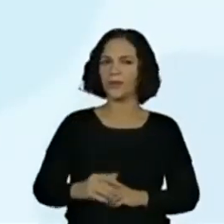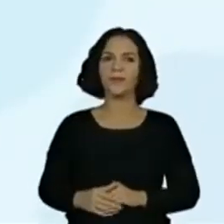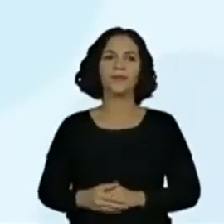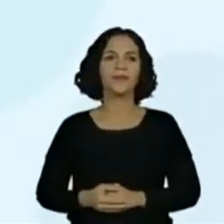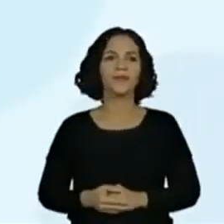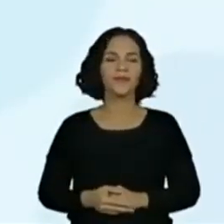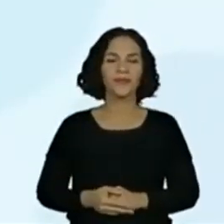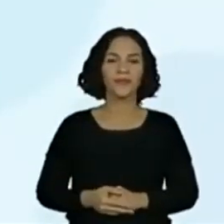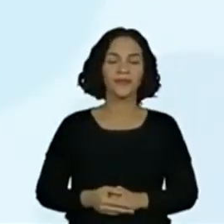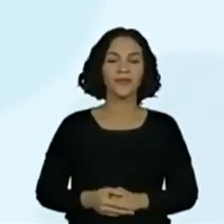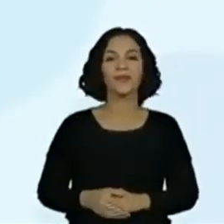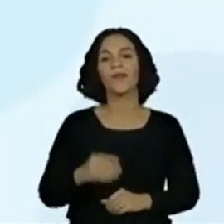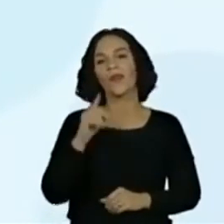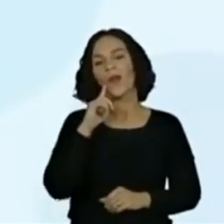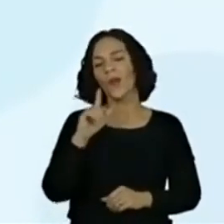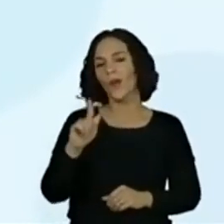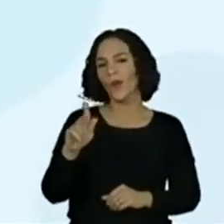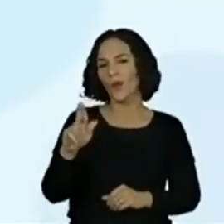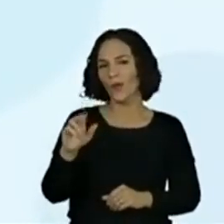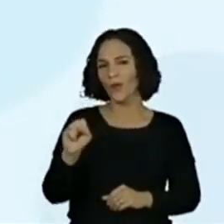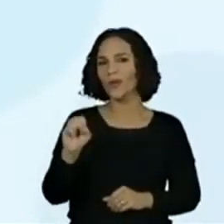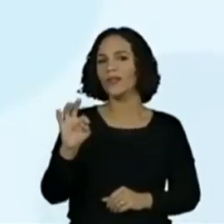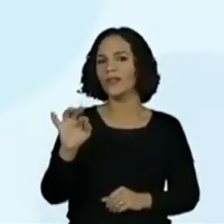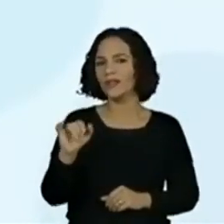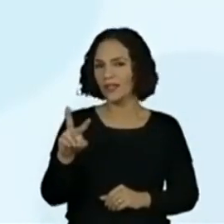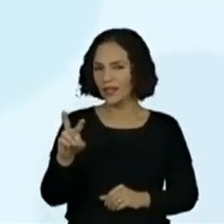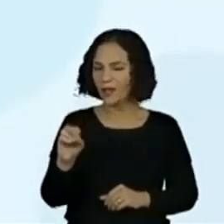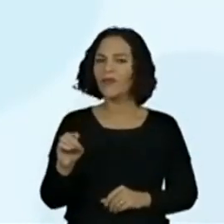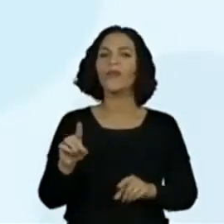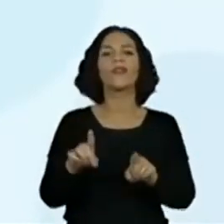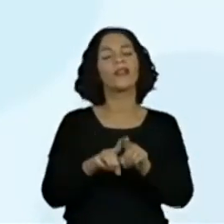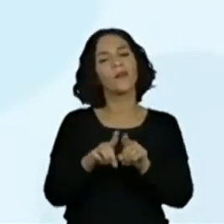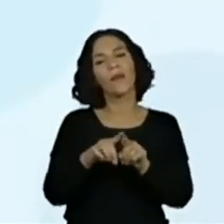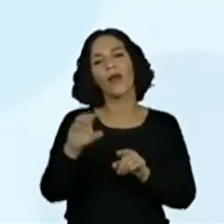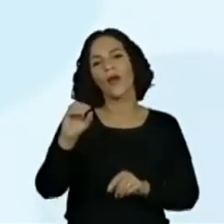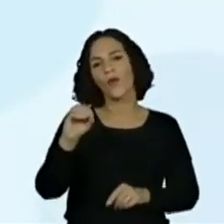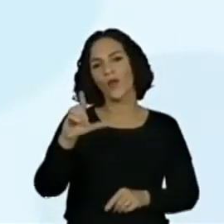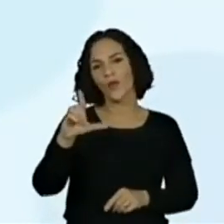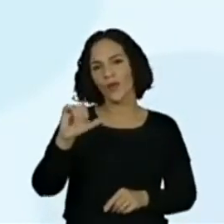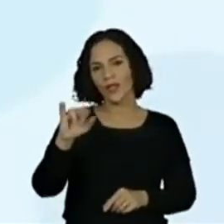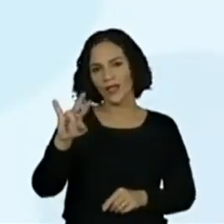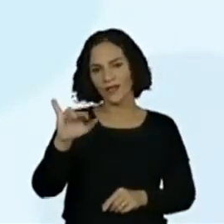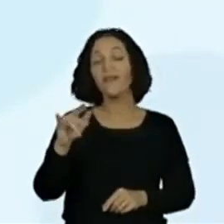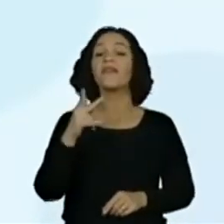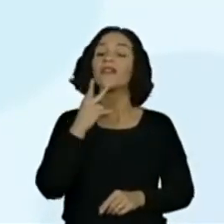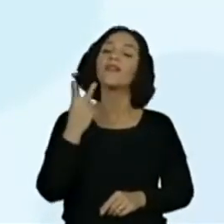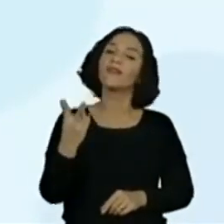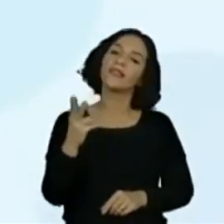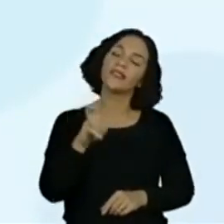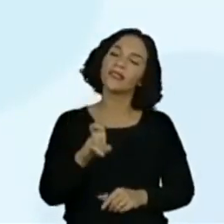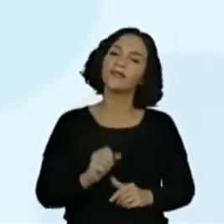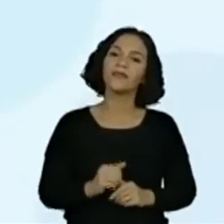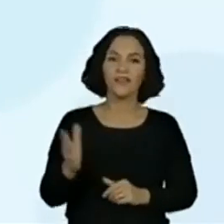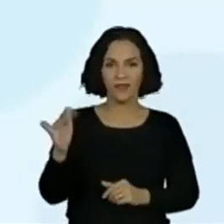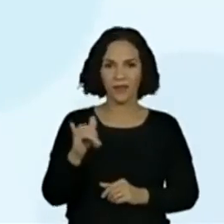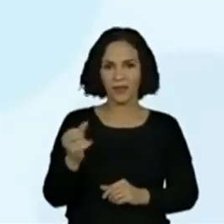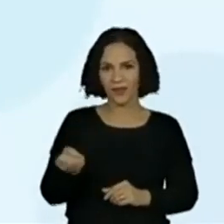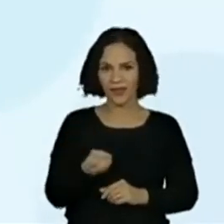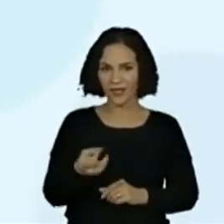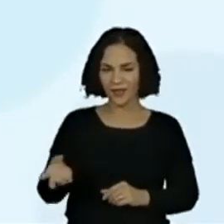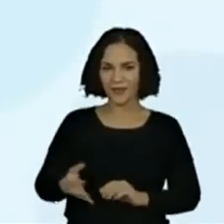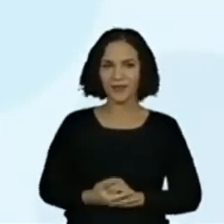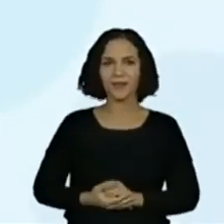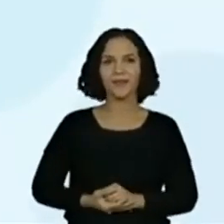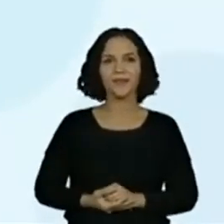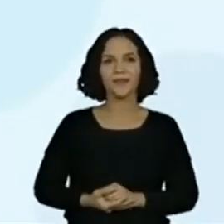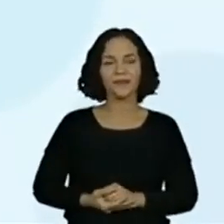25. Ó, o Gustavo e a Olivia também disseram 25. 25? Então, vamos lá, professora Kelly, por gentileza, conta para mim. Vou